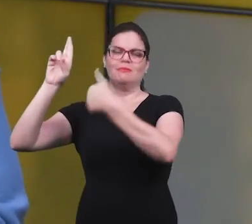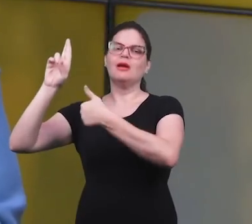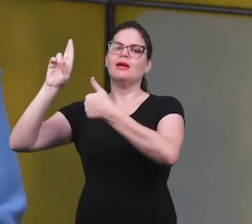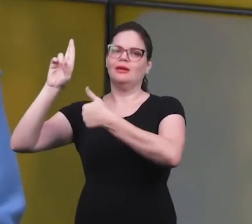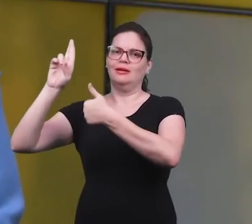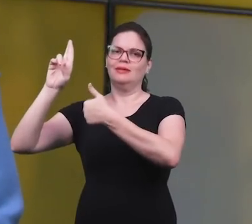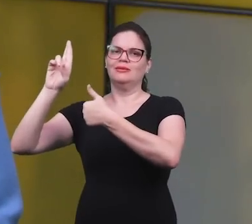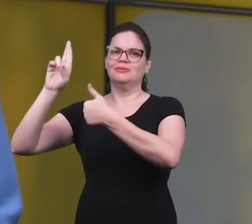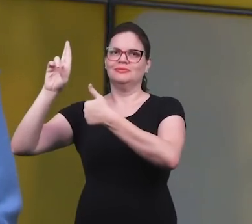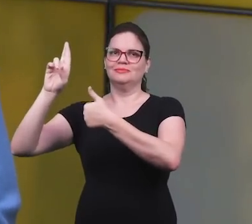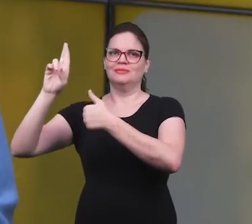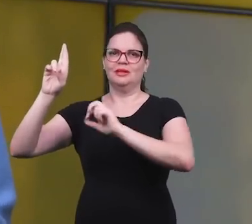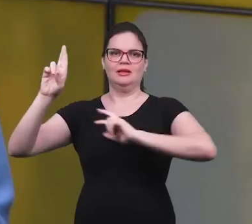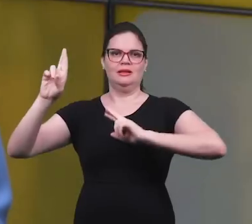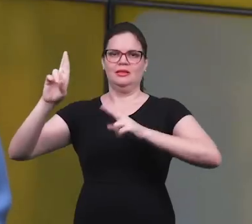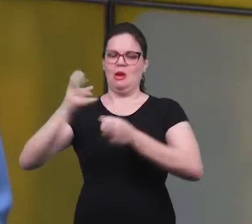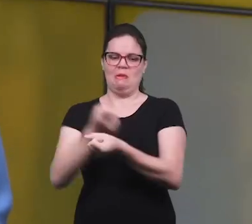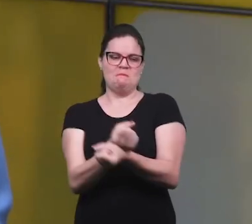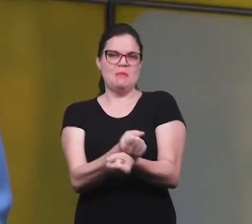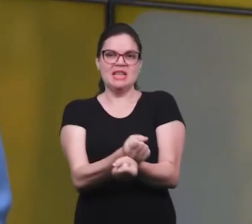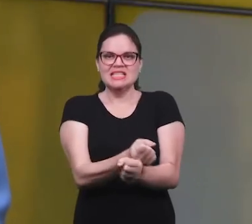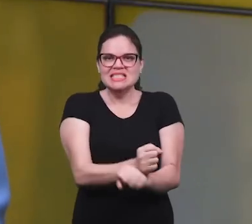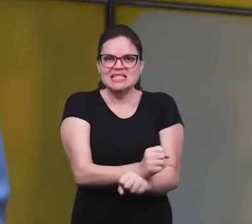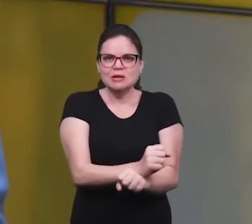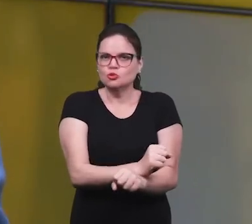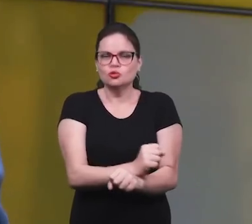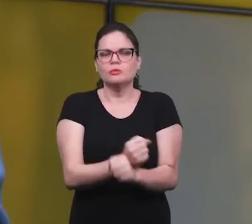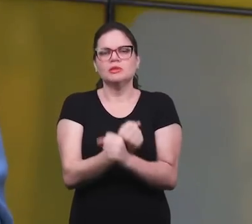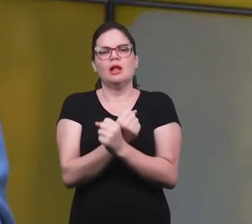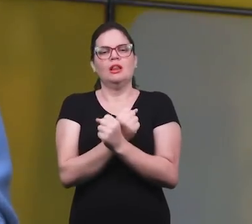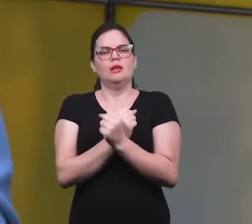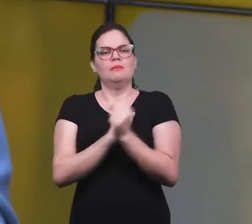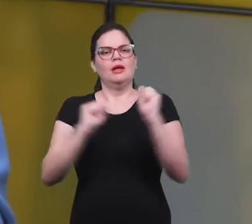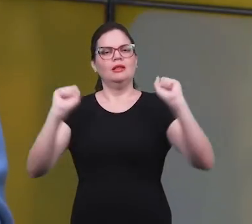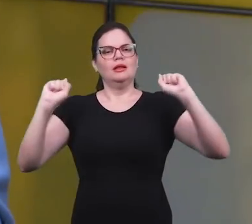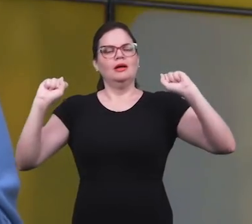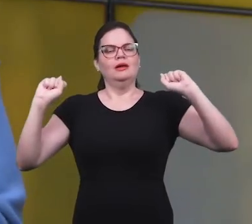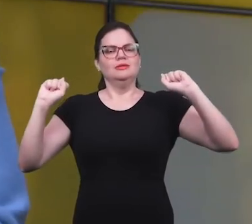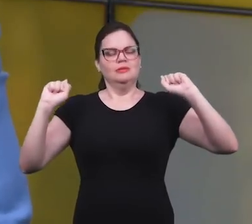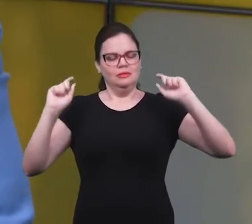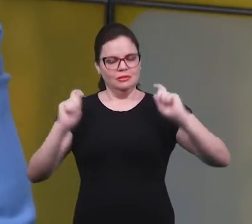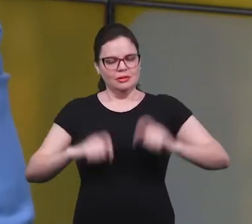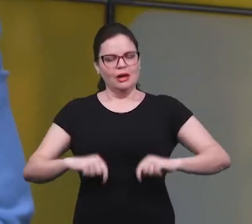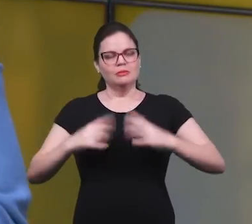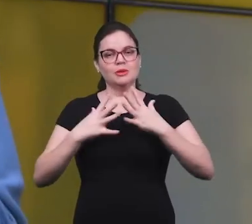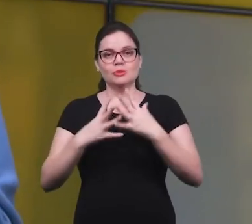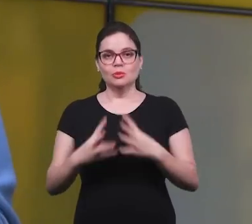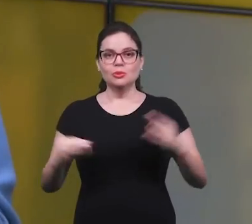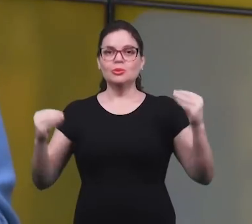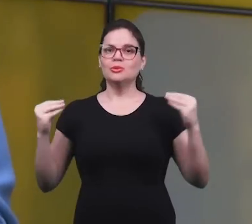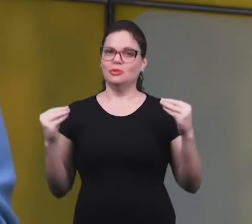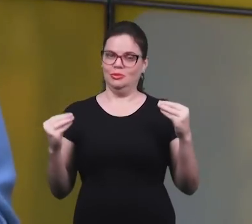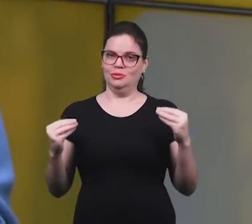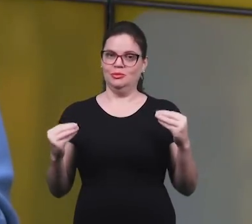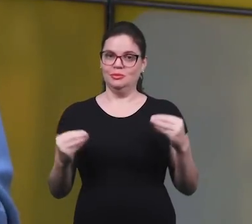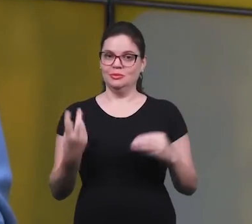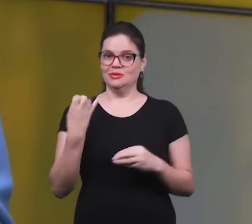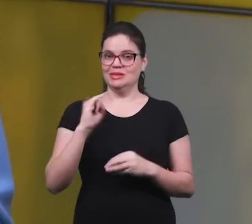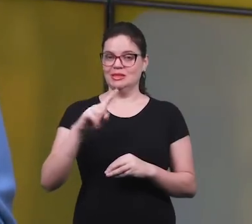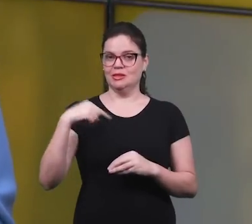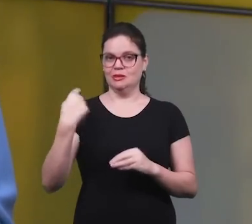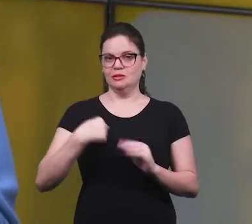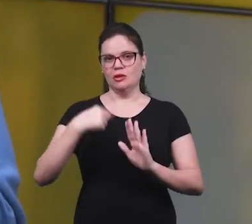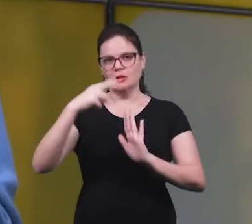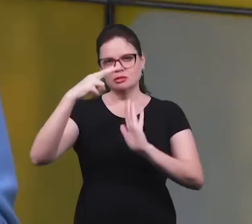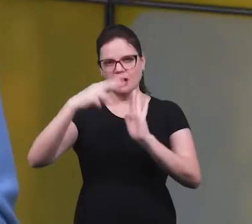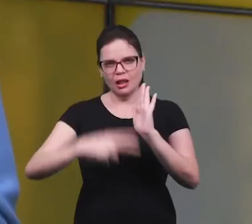o casamento não é uma prisão, mas ele é a cura para as nossas Glória a feridas. Deus. Então, quando nós enxergamos o projeto